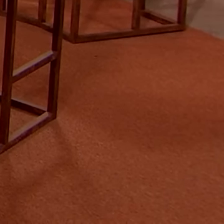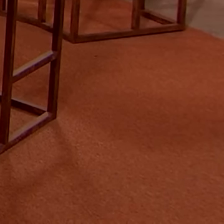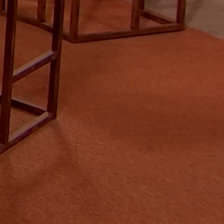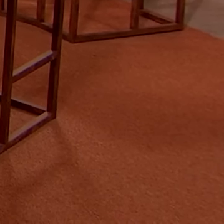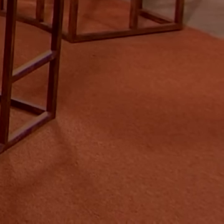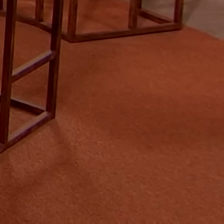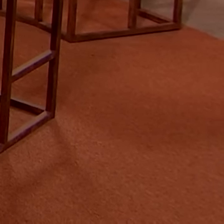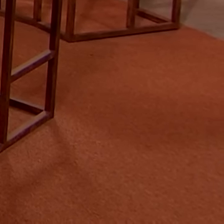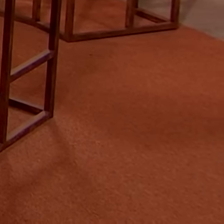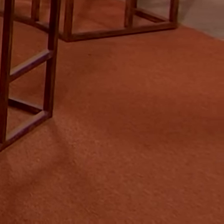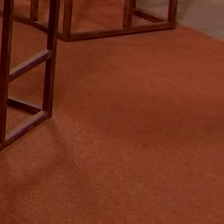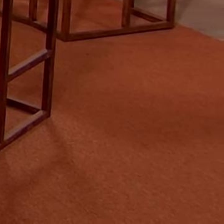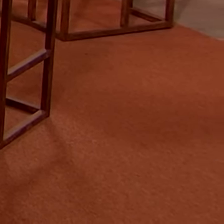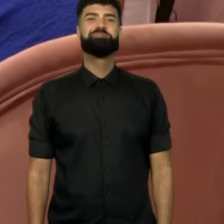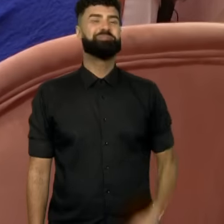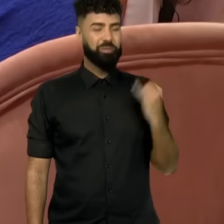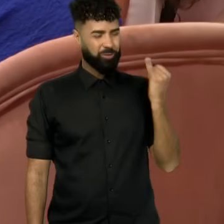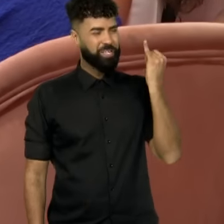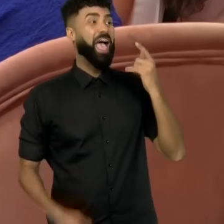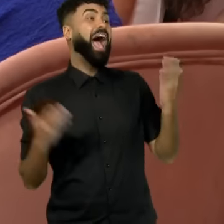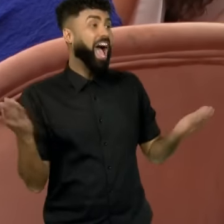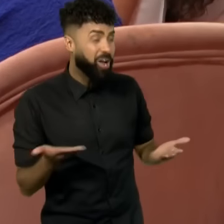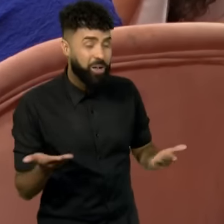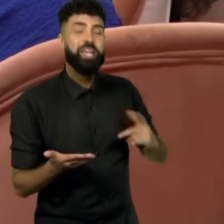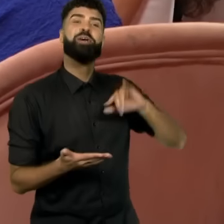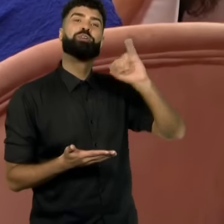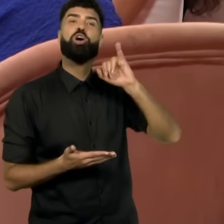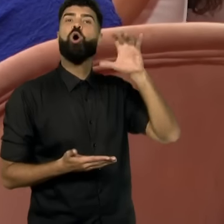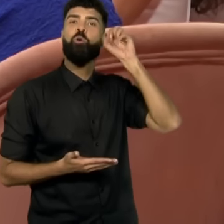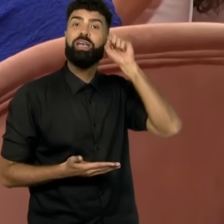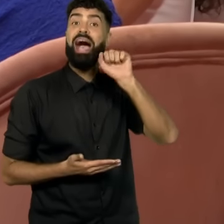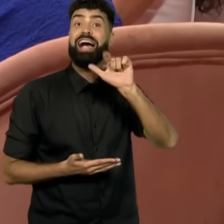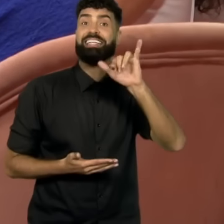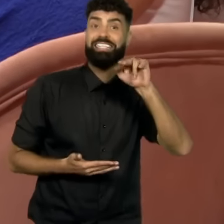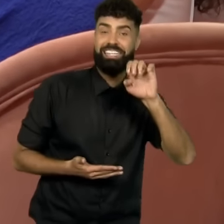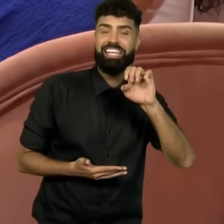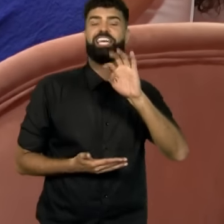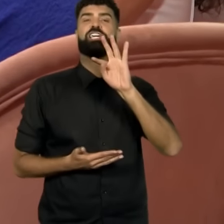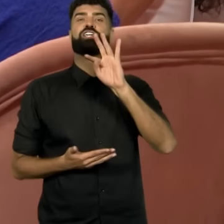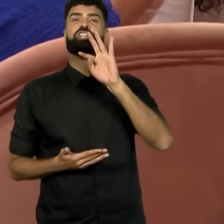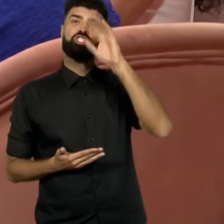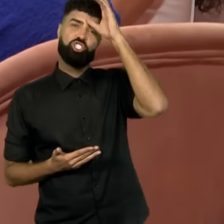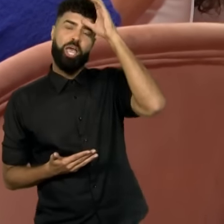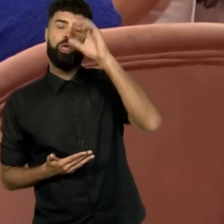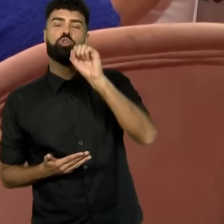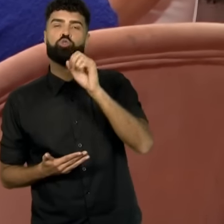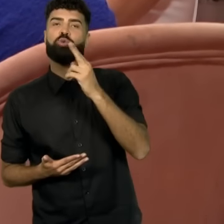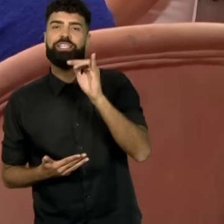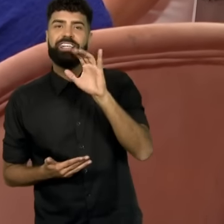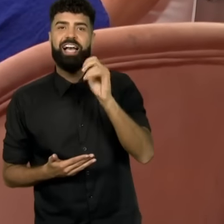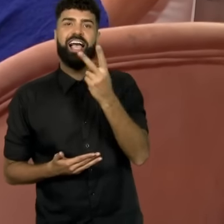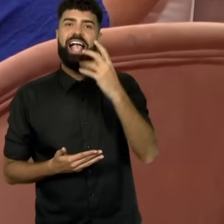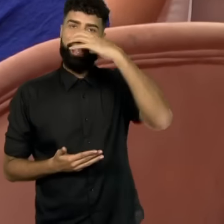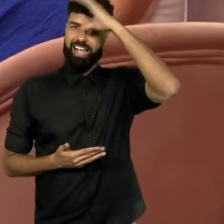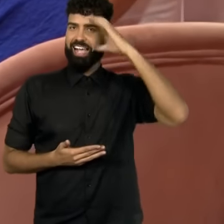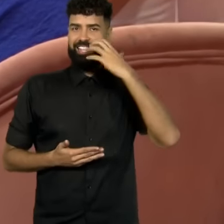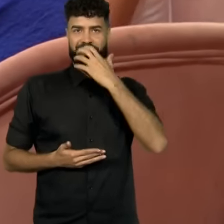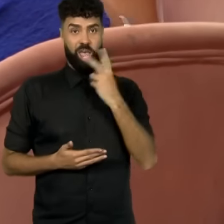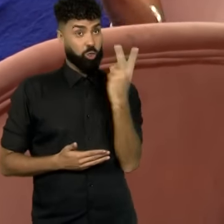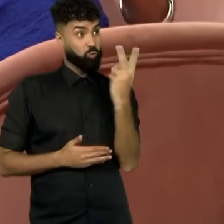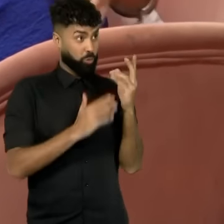desmistificar é cantando Clara Nunes. Agora eu quero escutar Aline e Tia Surica cantando Clara Nunes. Por favor, vamos lá, Tia Surica? Vamos